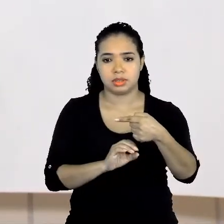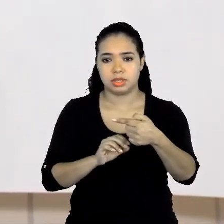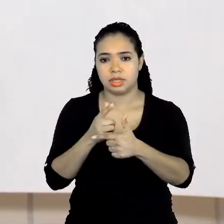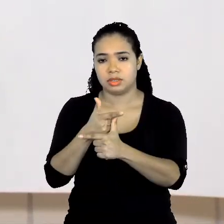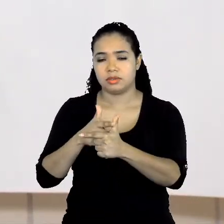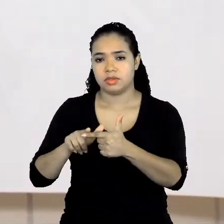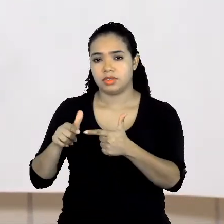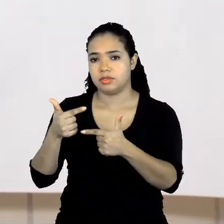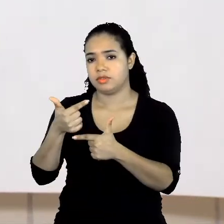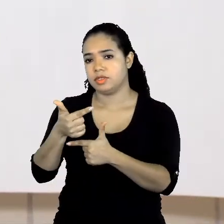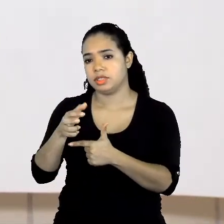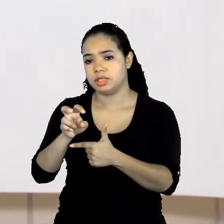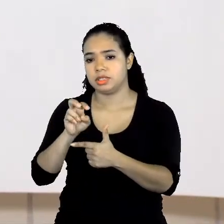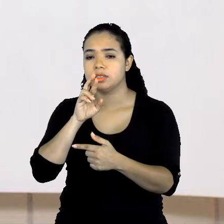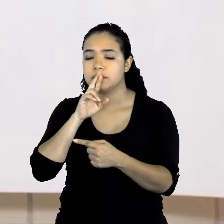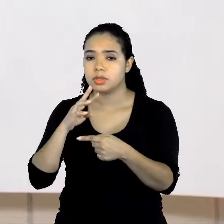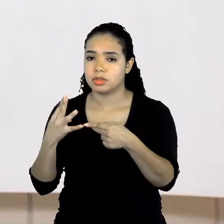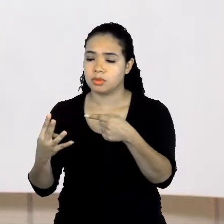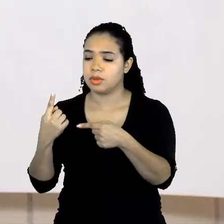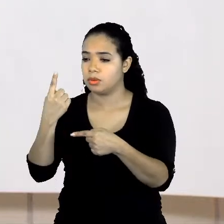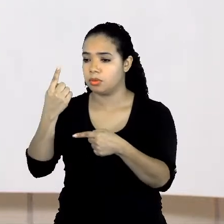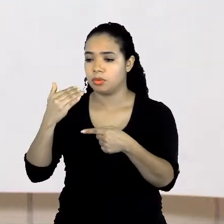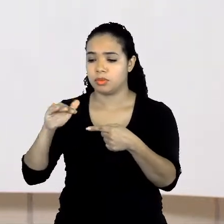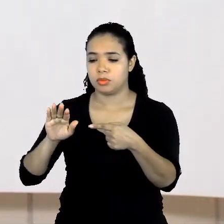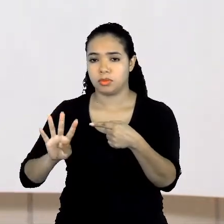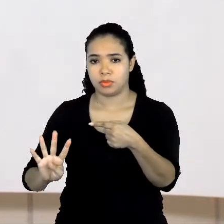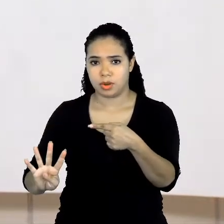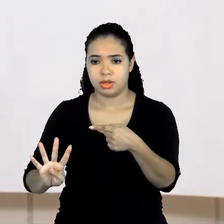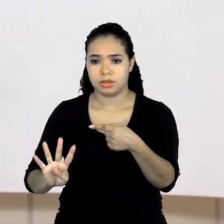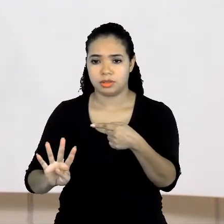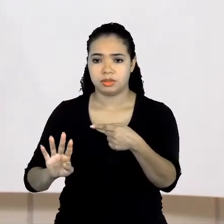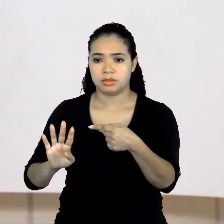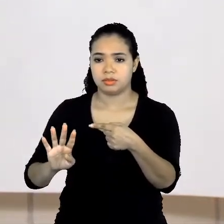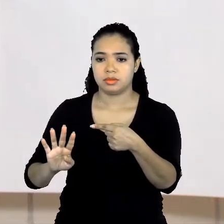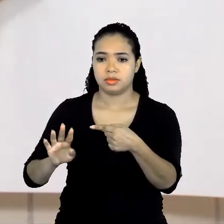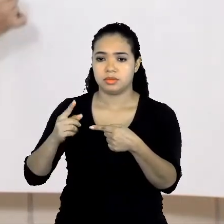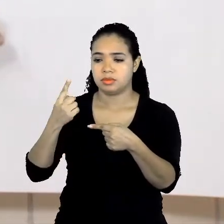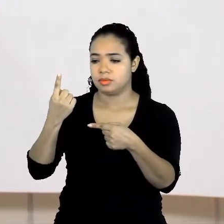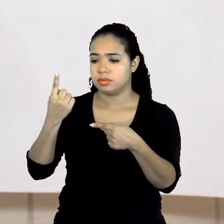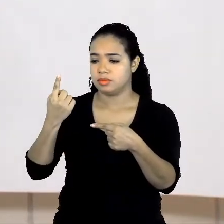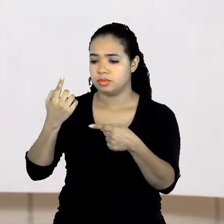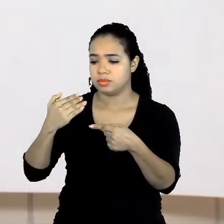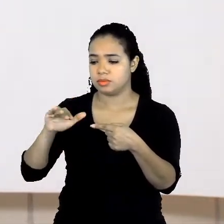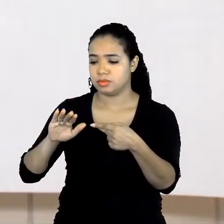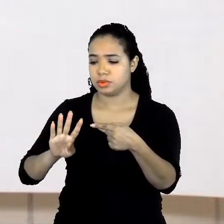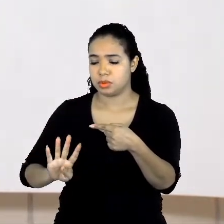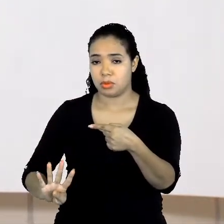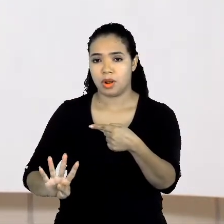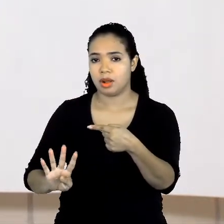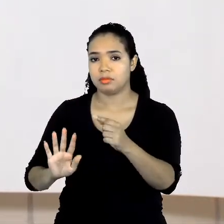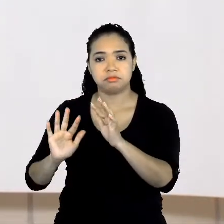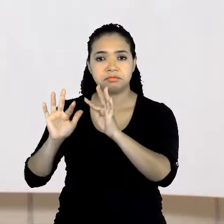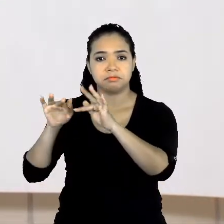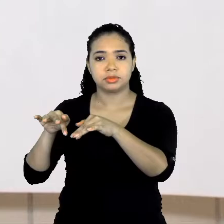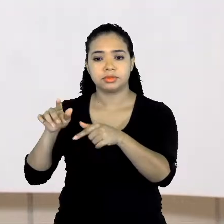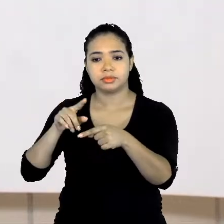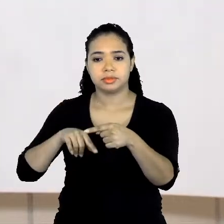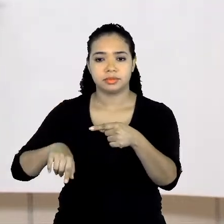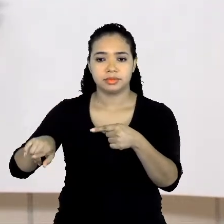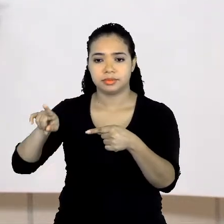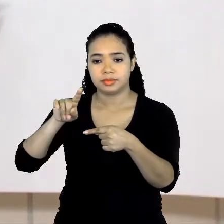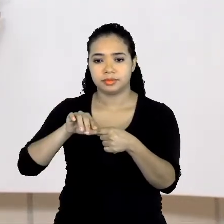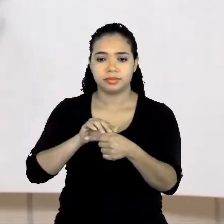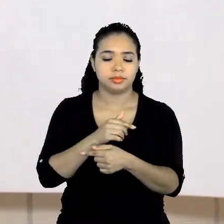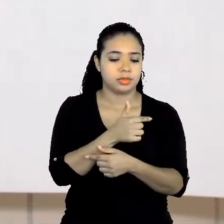dá 4. Então, eu tenho aqui 1/4. Eu encontrei a fração irredutível. Então, 25 centésimos